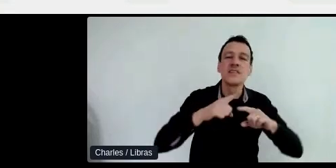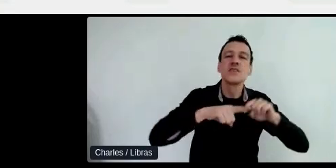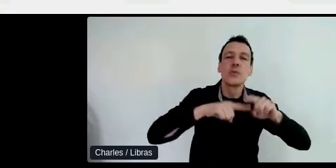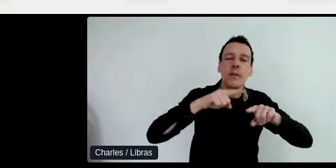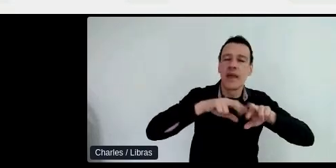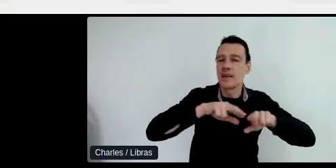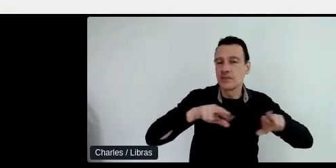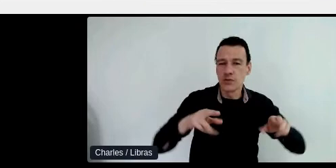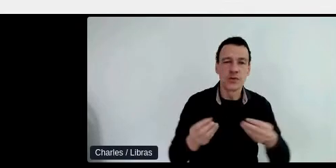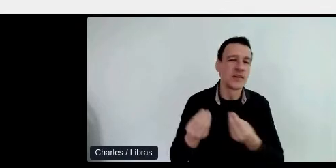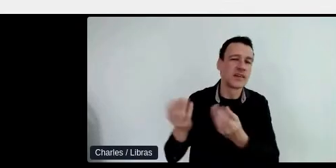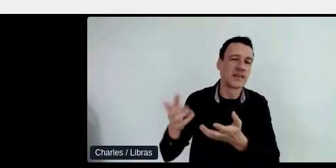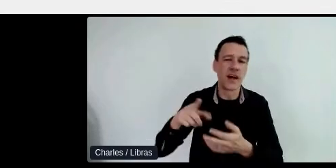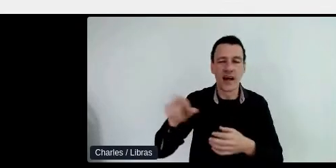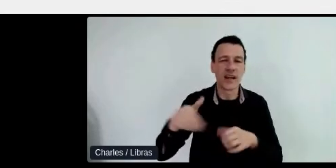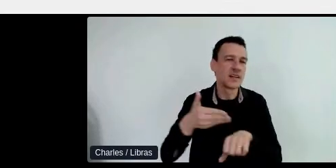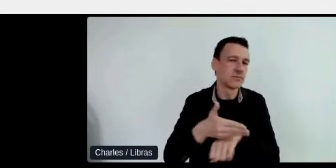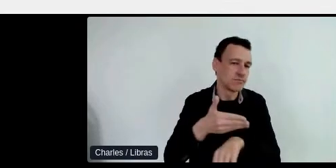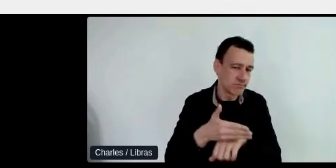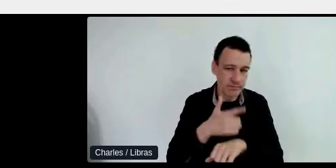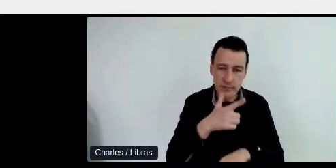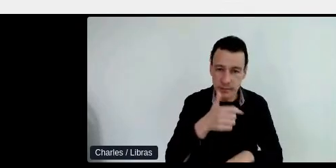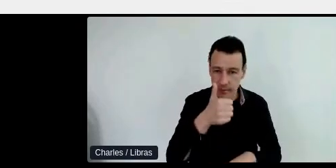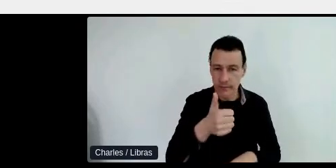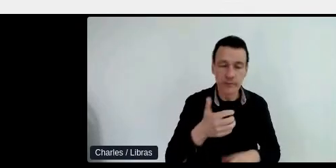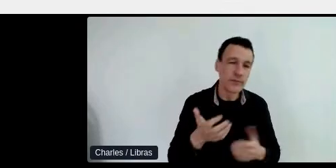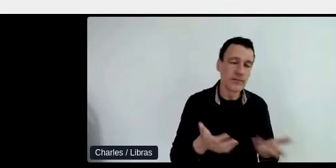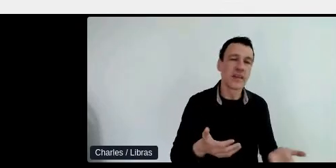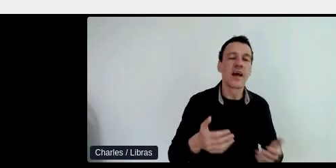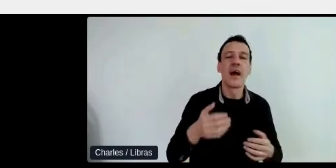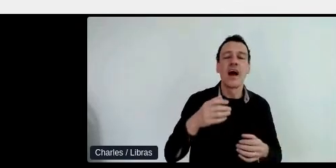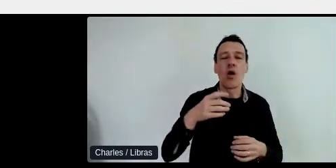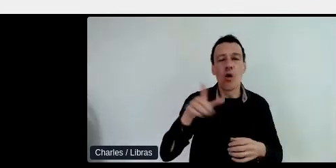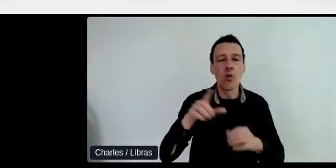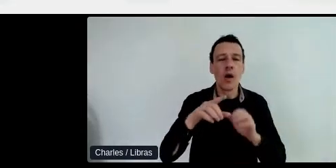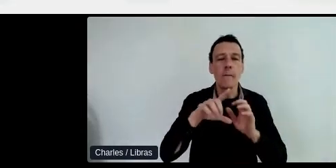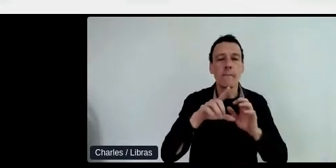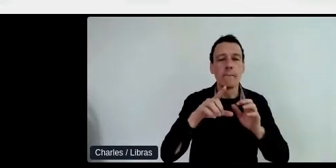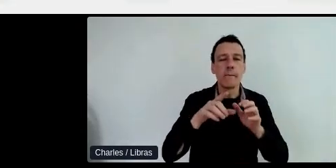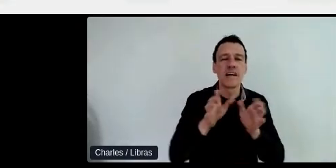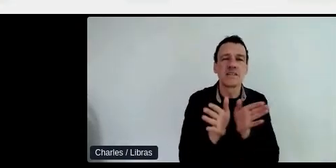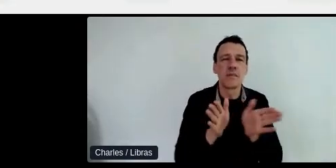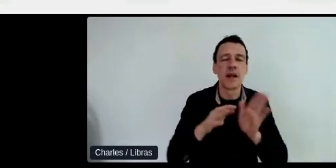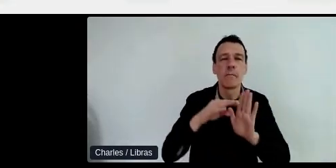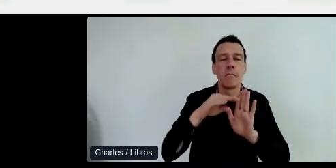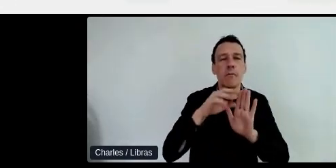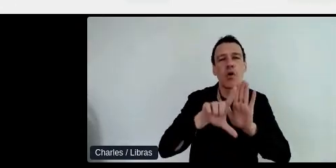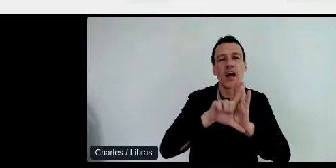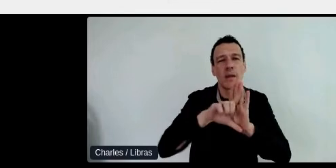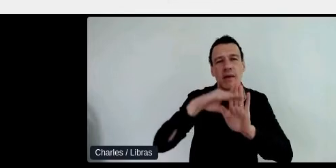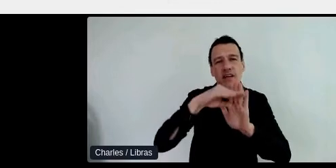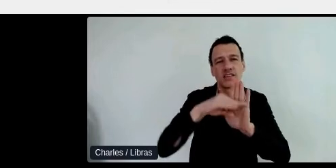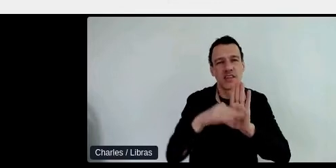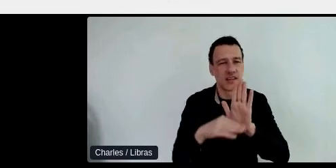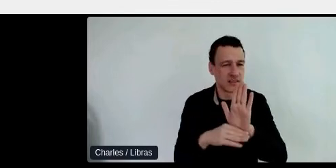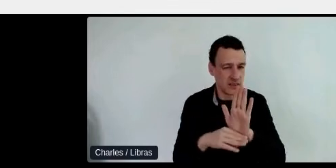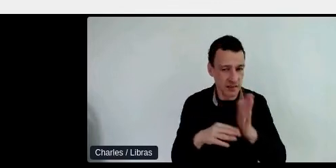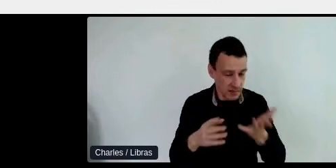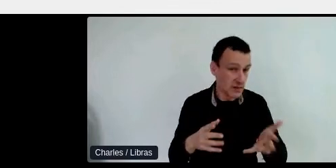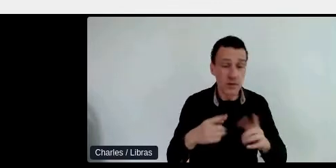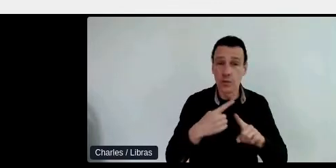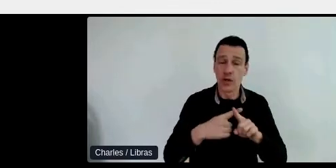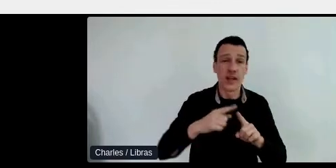alguma coisa, a acessibilidade programática, que são as leis que vão ajudar, garantir esses direitos,